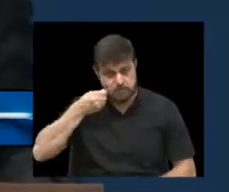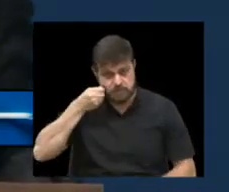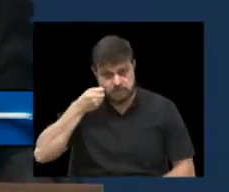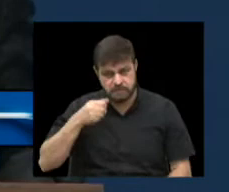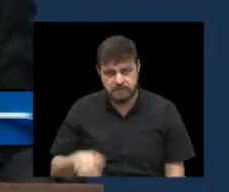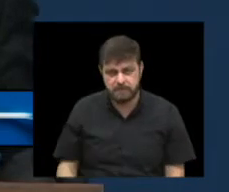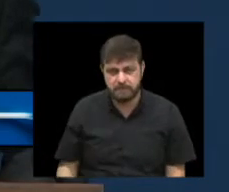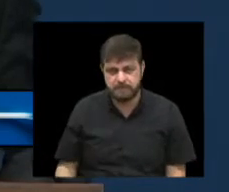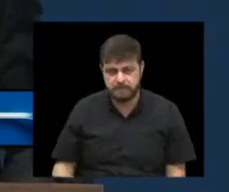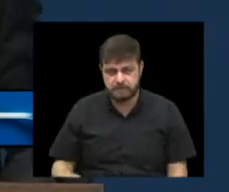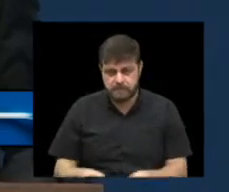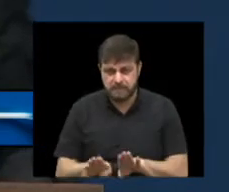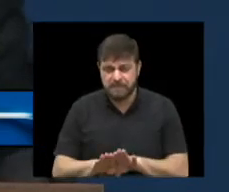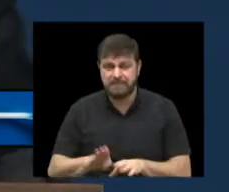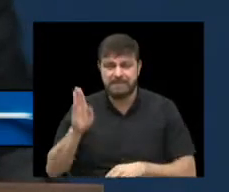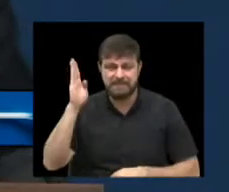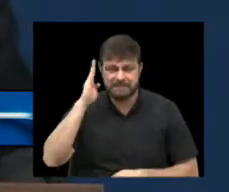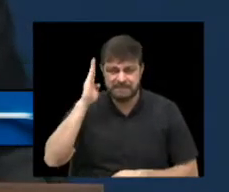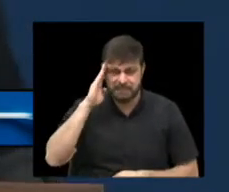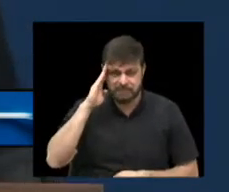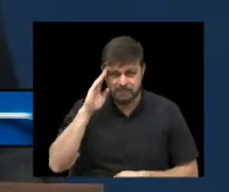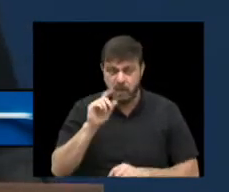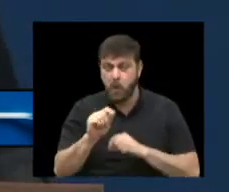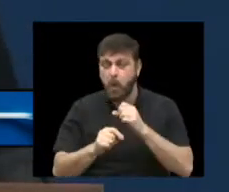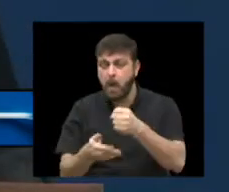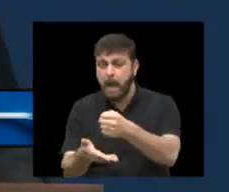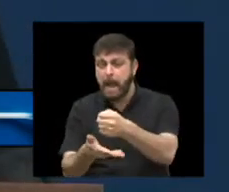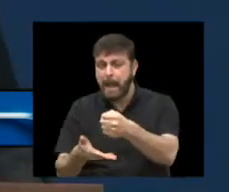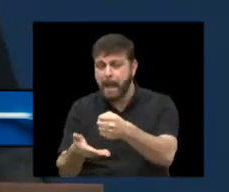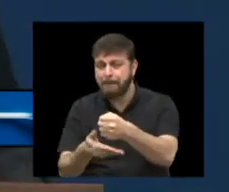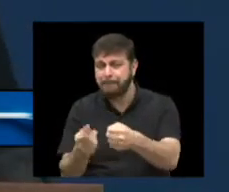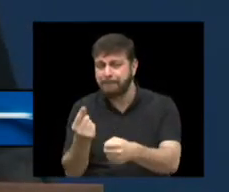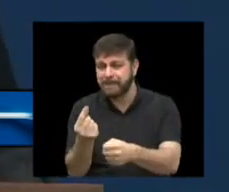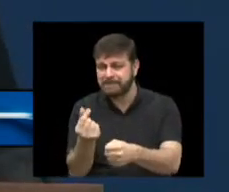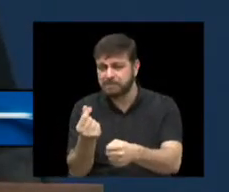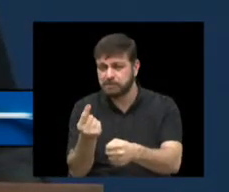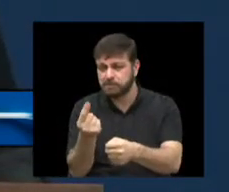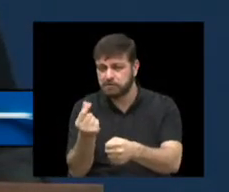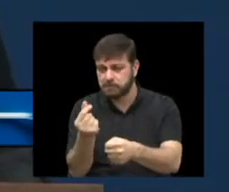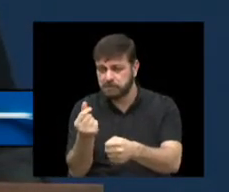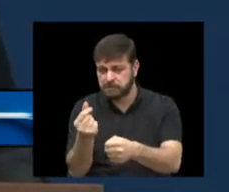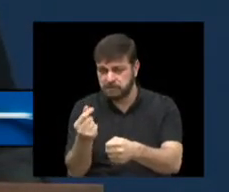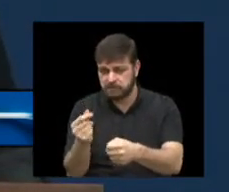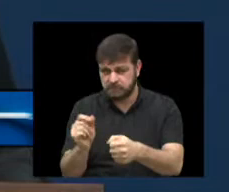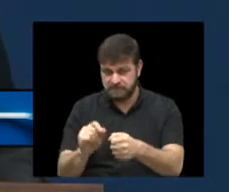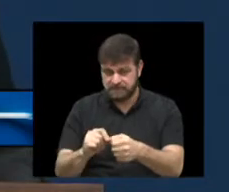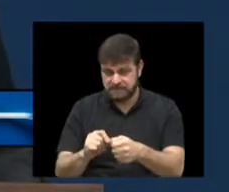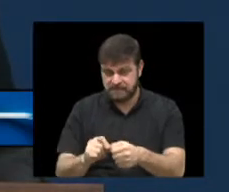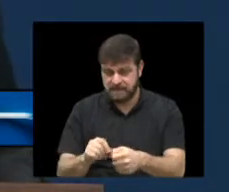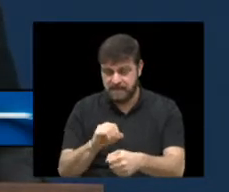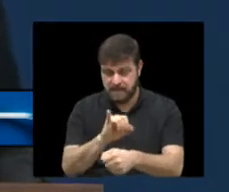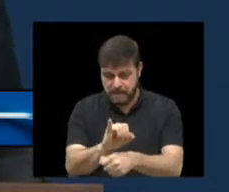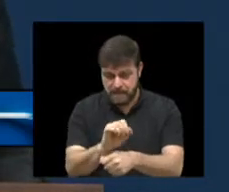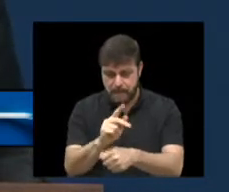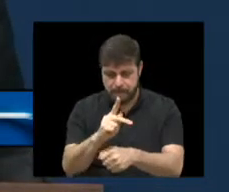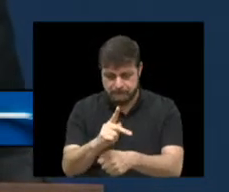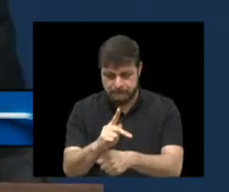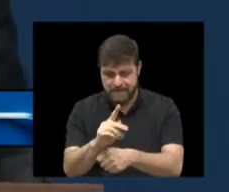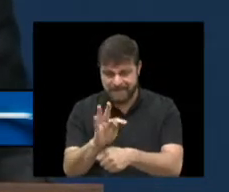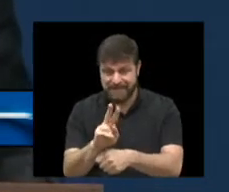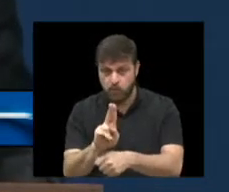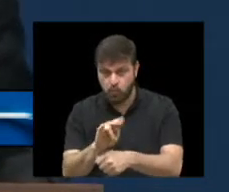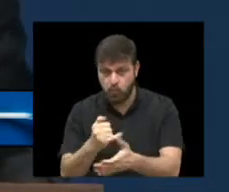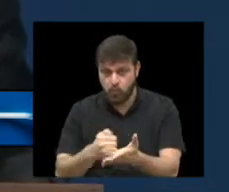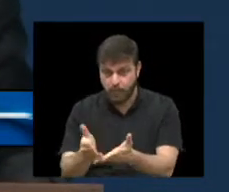plana genérica de valores, aquilo que vai dar base para elaboração e valorização do IPTU, tem uma